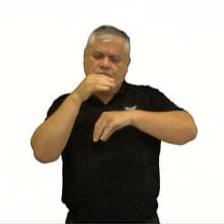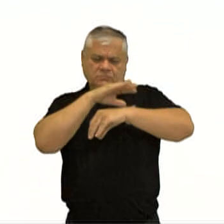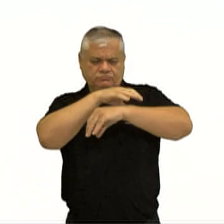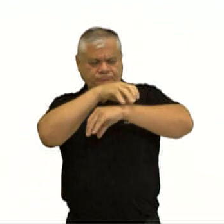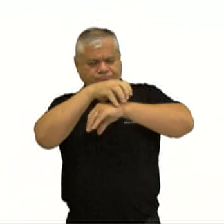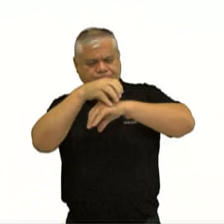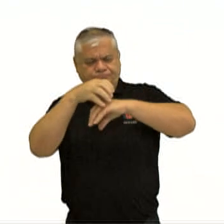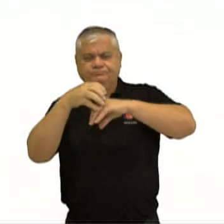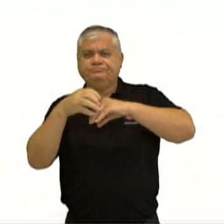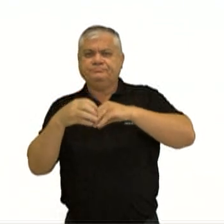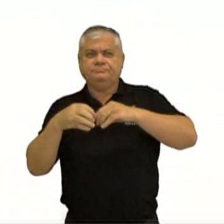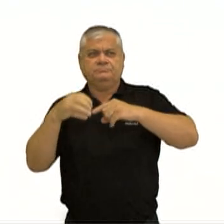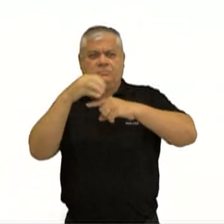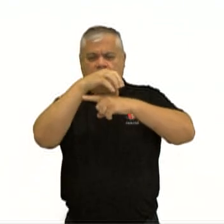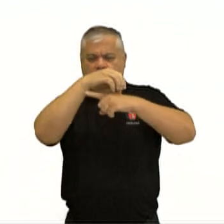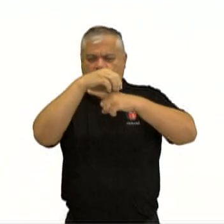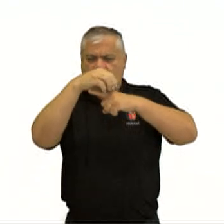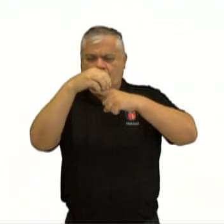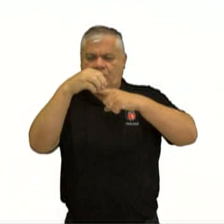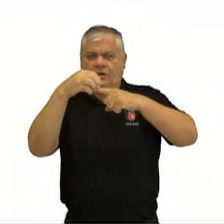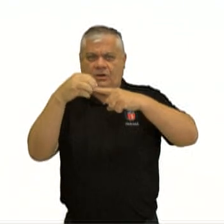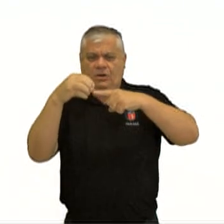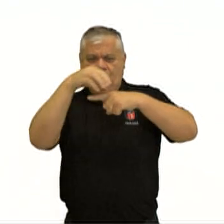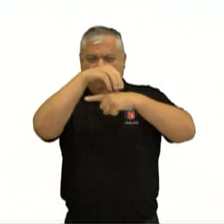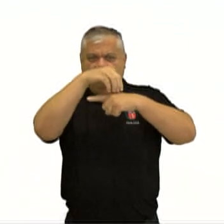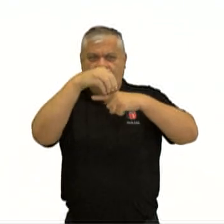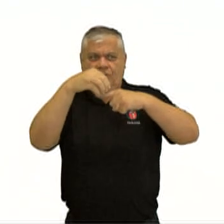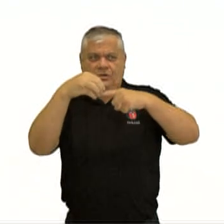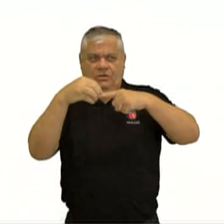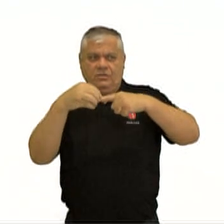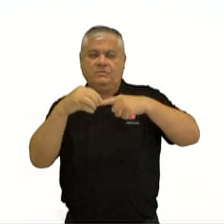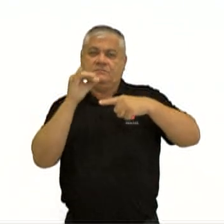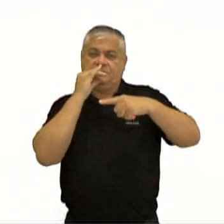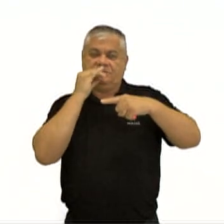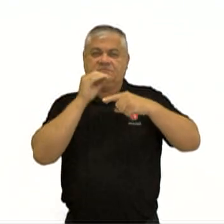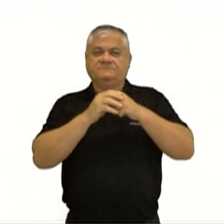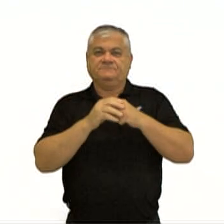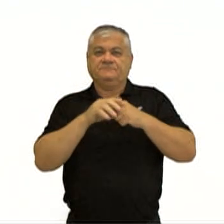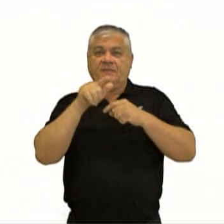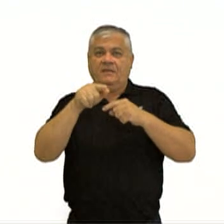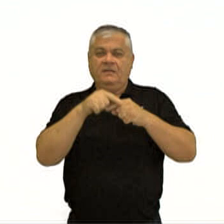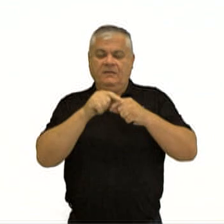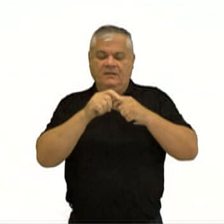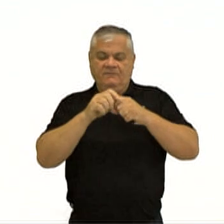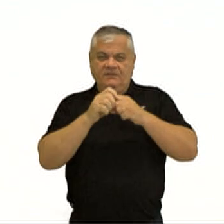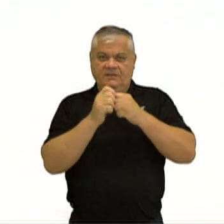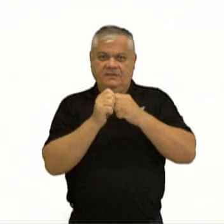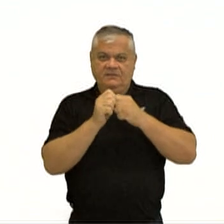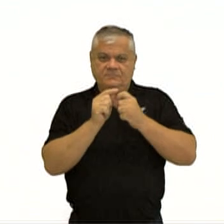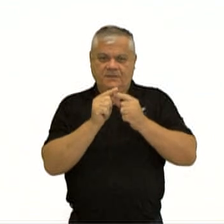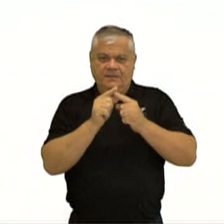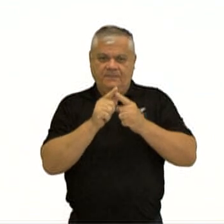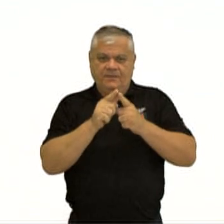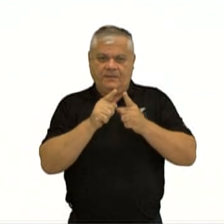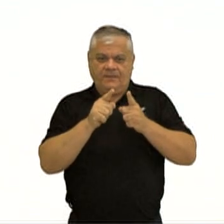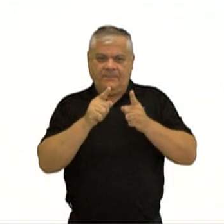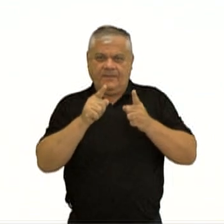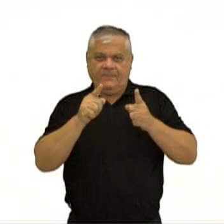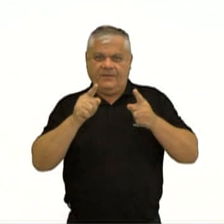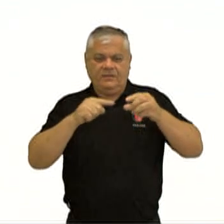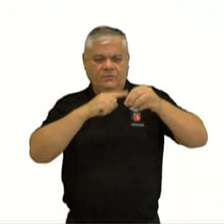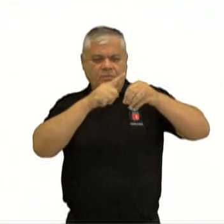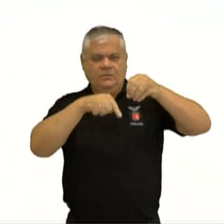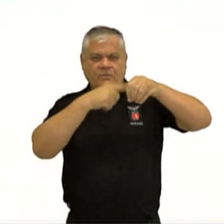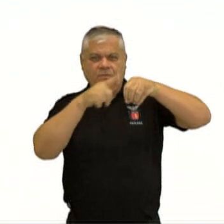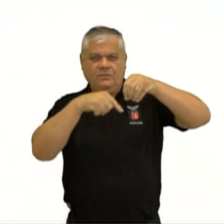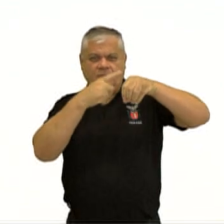que forma o animal externamente, né? Então, quando o animal precisa crescer, ele tem que abandonar esse